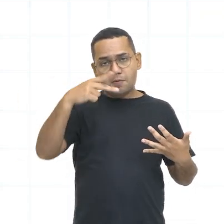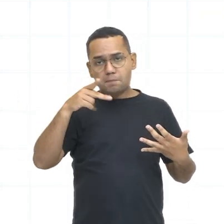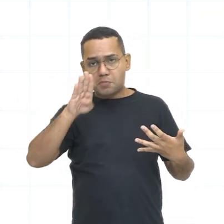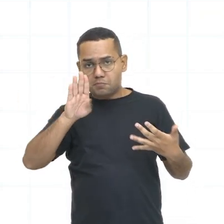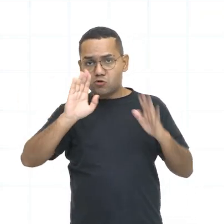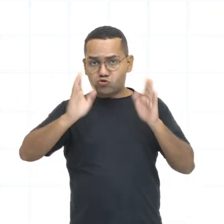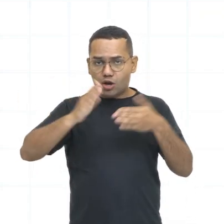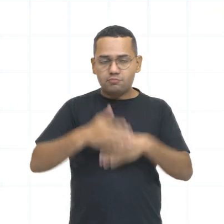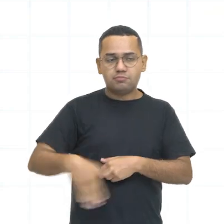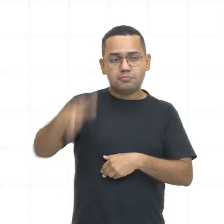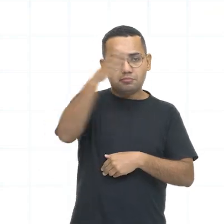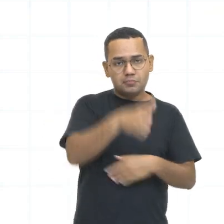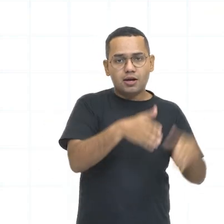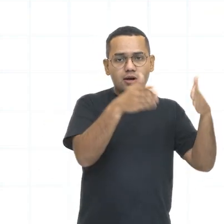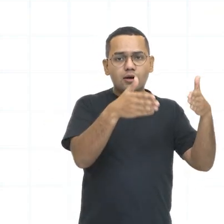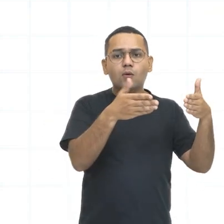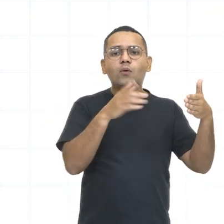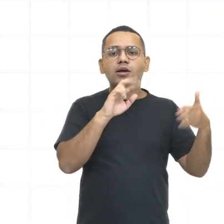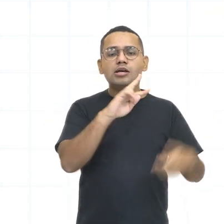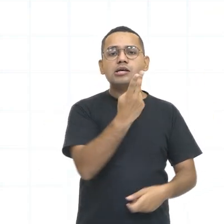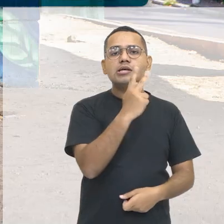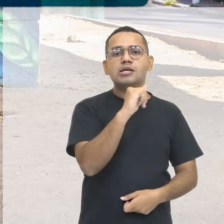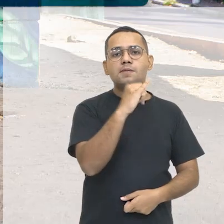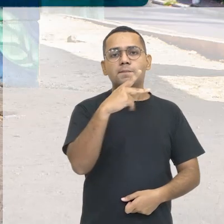gênero musical, que é o hip hop.